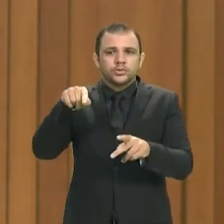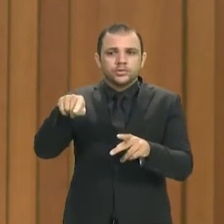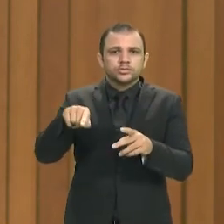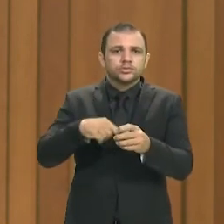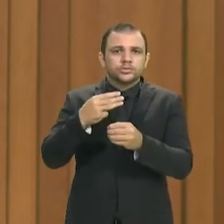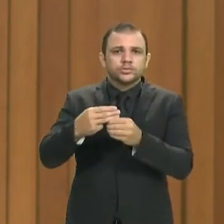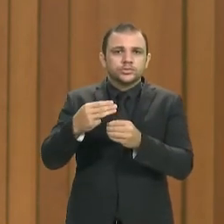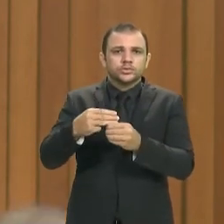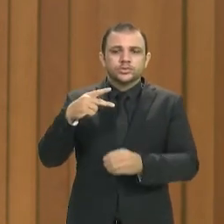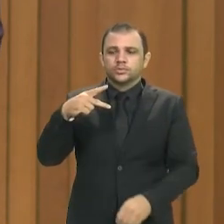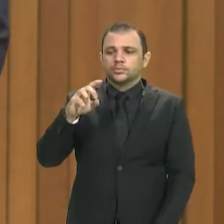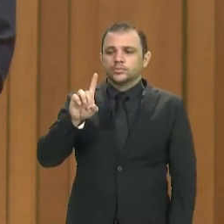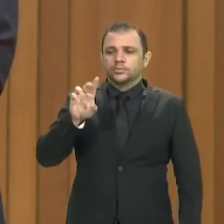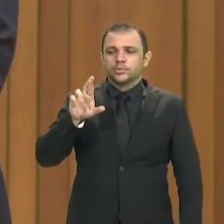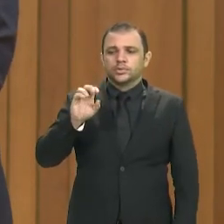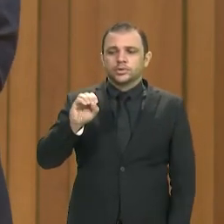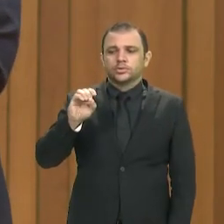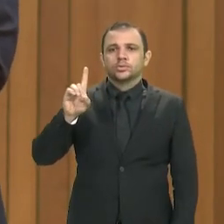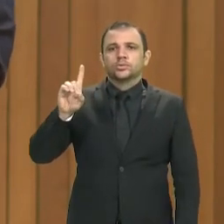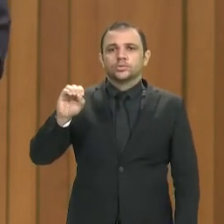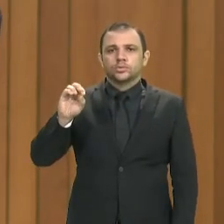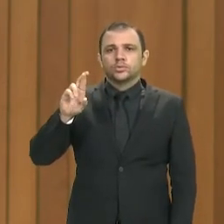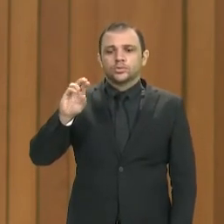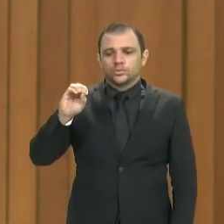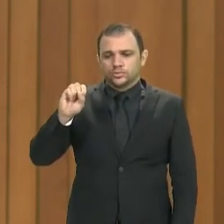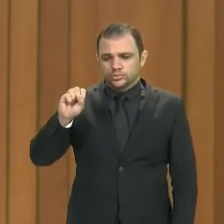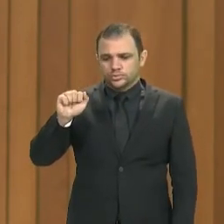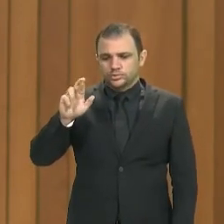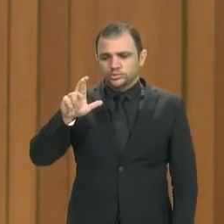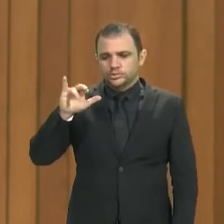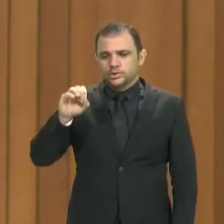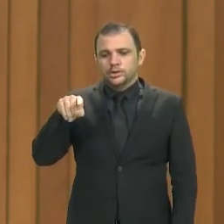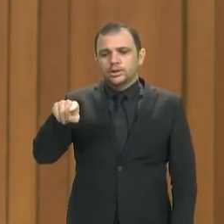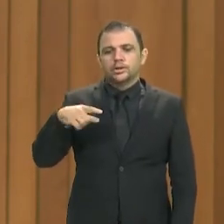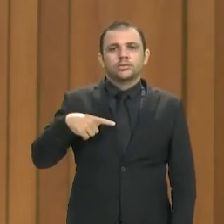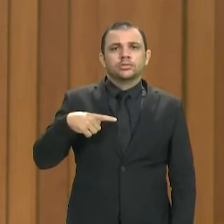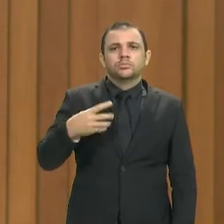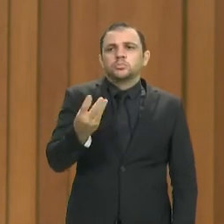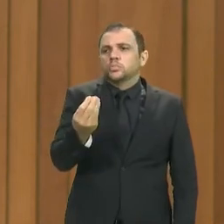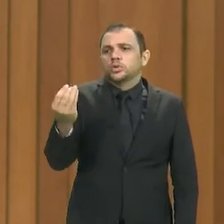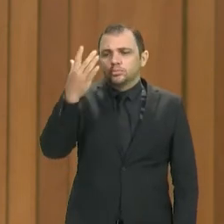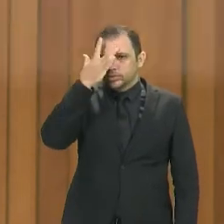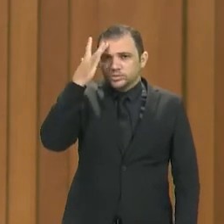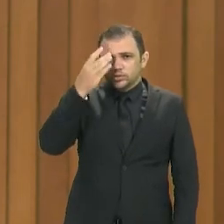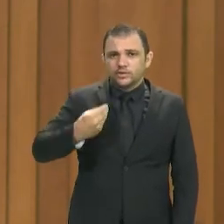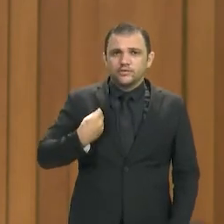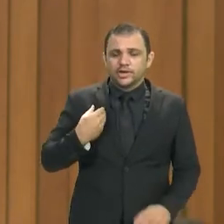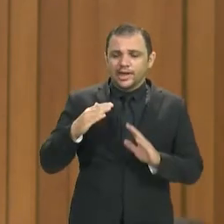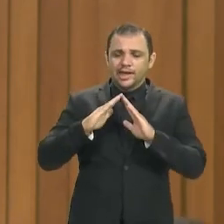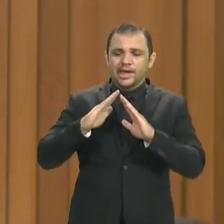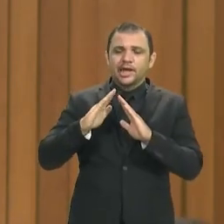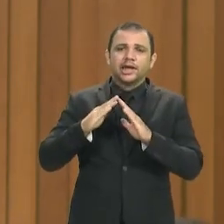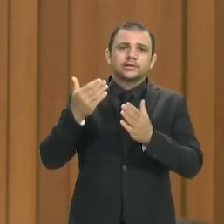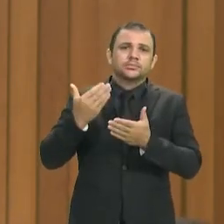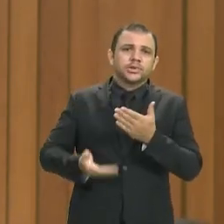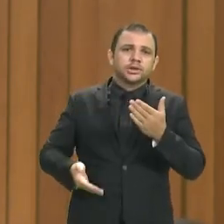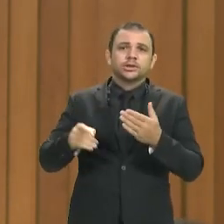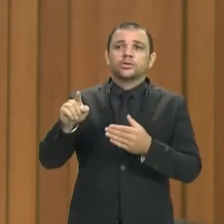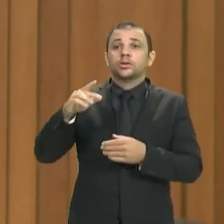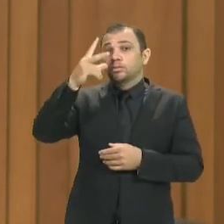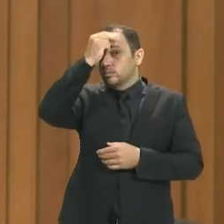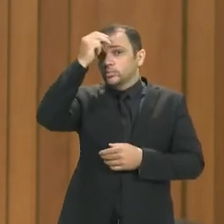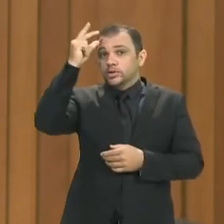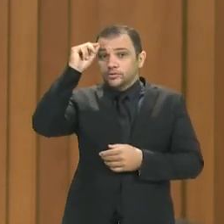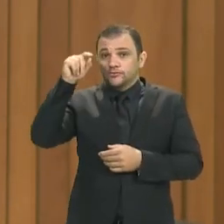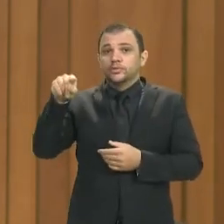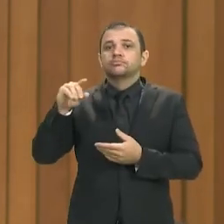de Pedro do Rosário, que lá existem muitas pessoas desabrigadas, o prefeito Toca-Serra está lá distribuindo cesta básica,